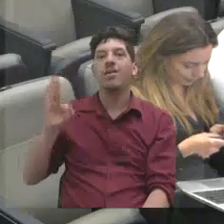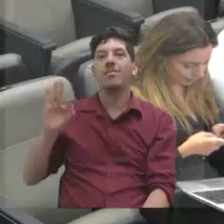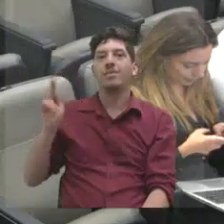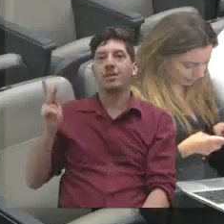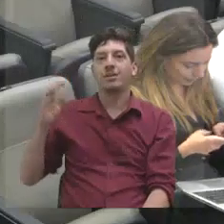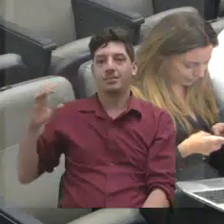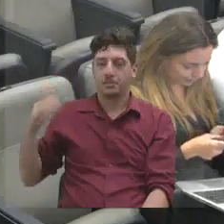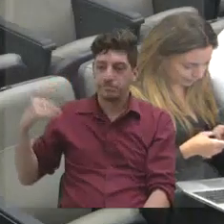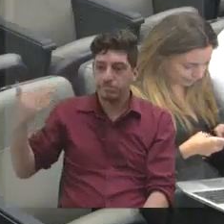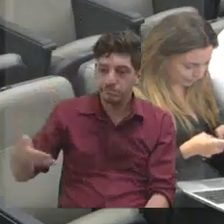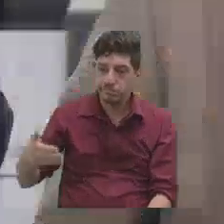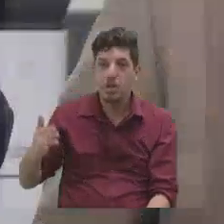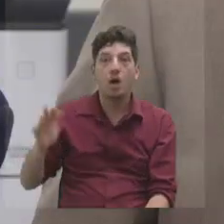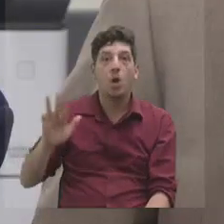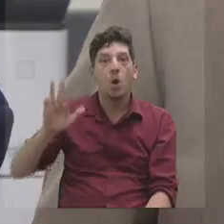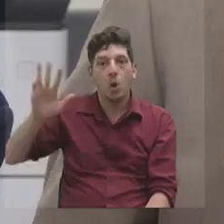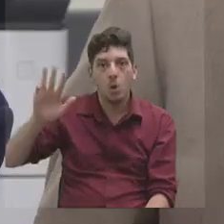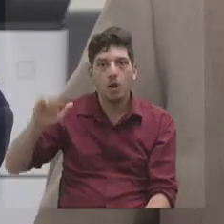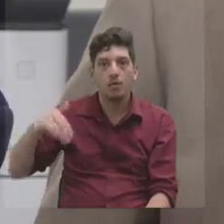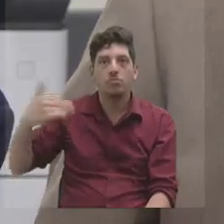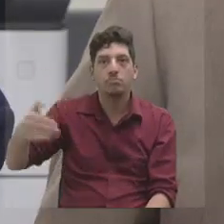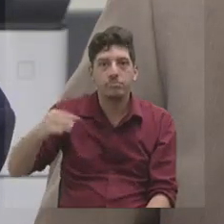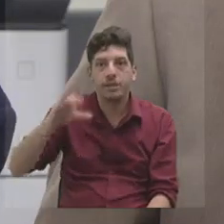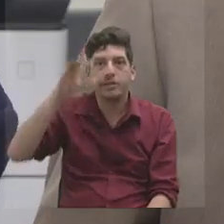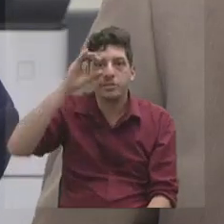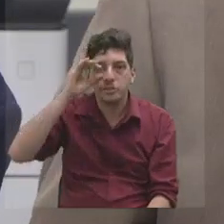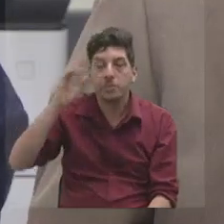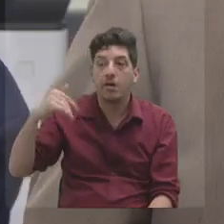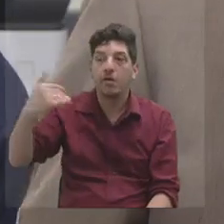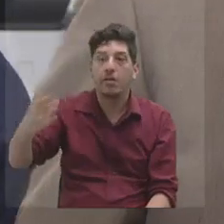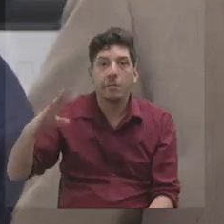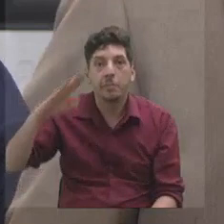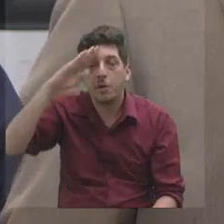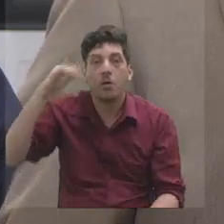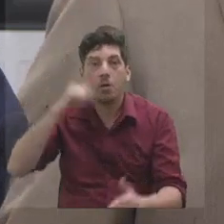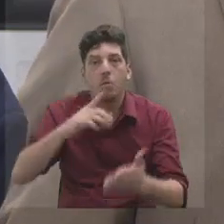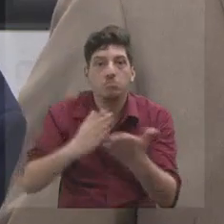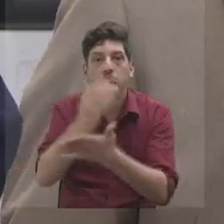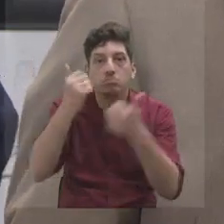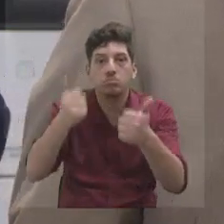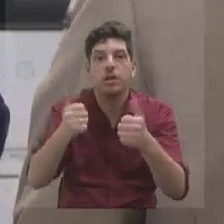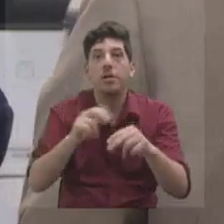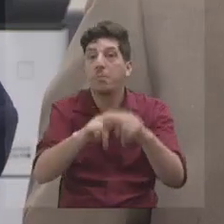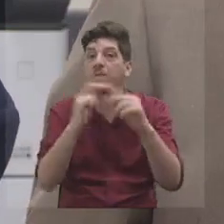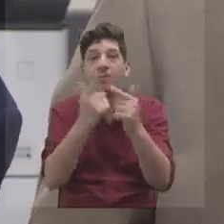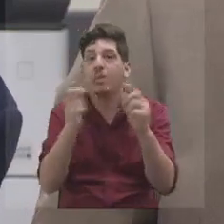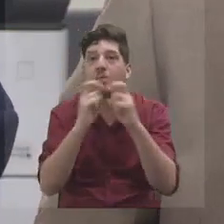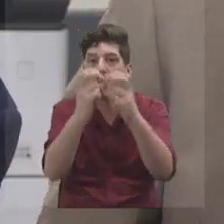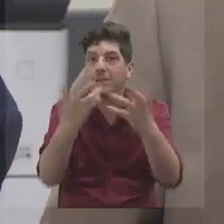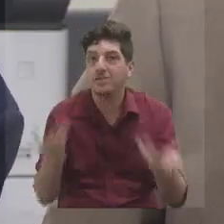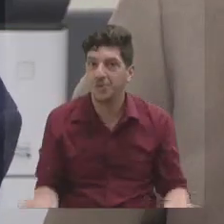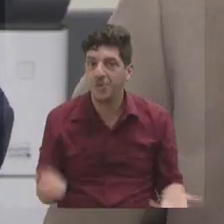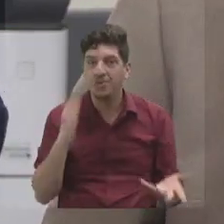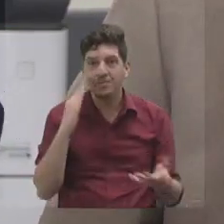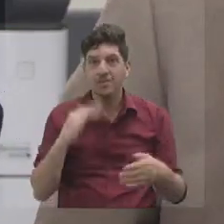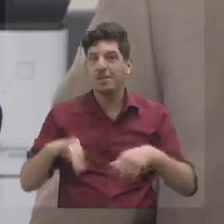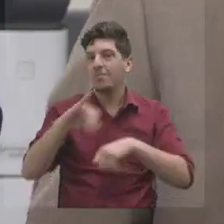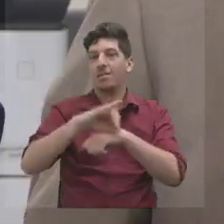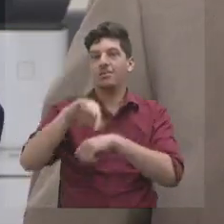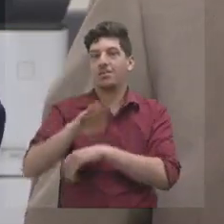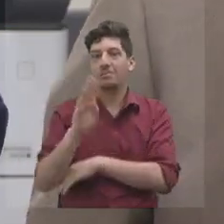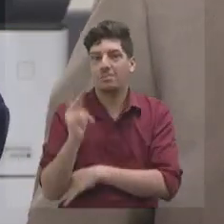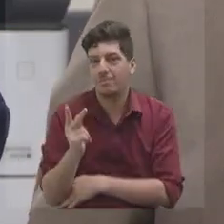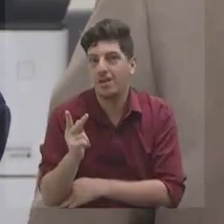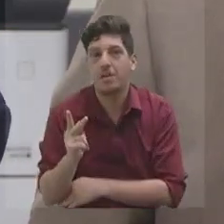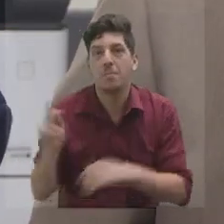o bolsonaro no final autorizou esse esse valor por isso nós não temos metrô e tem a capital tem o pior